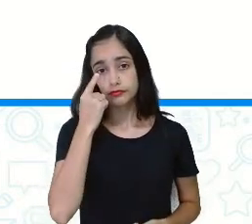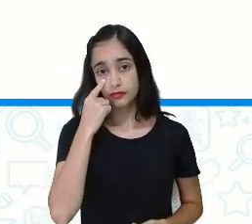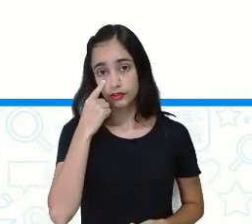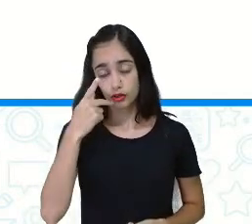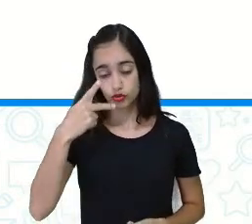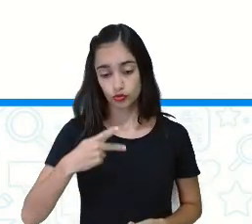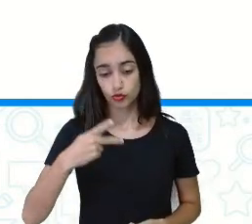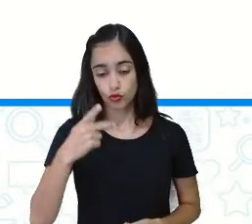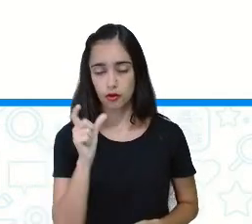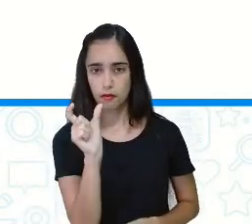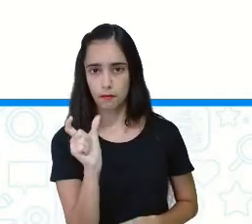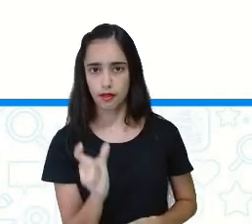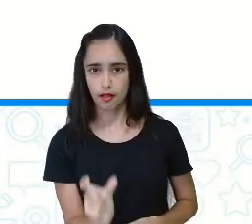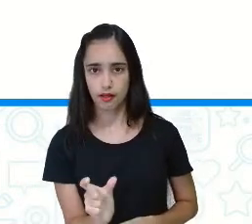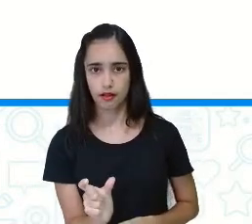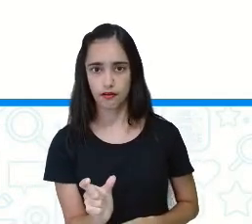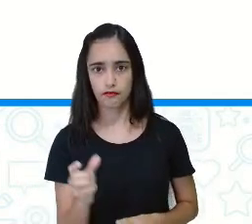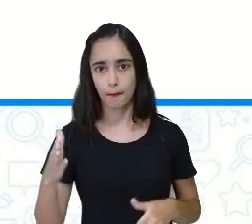Passear,